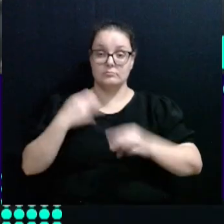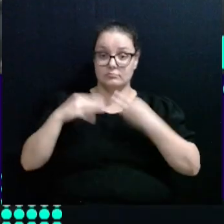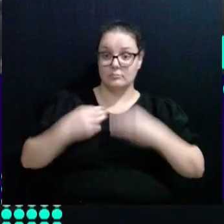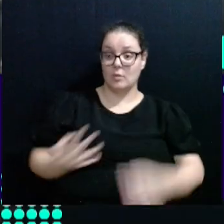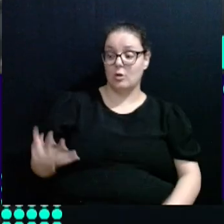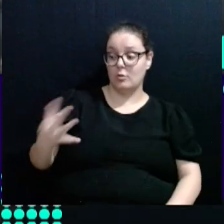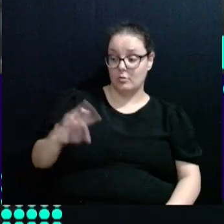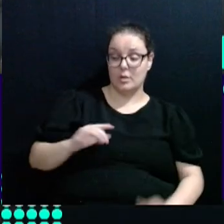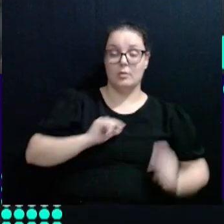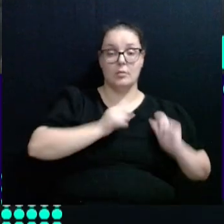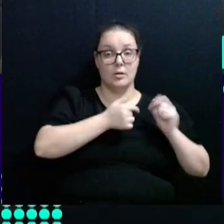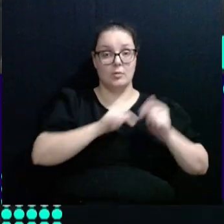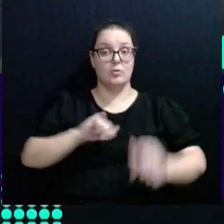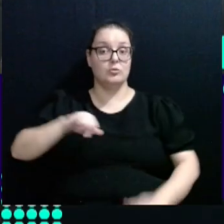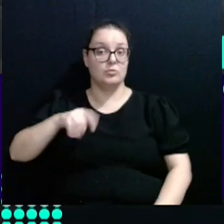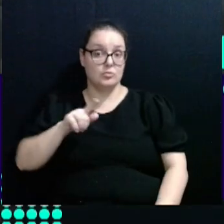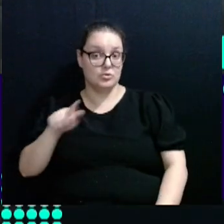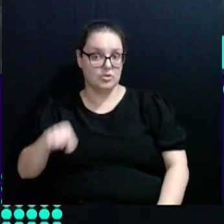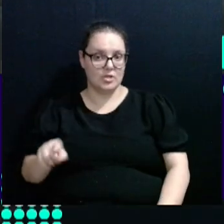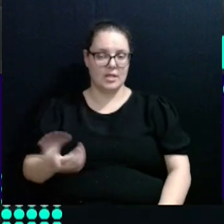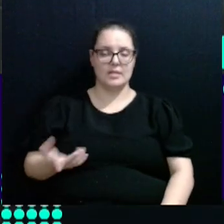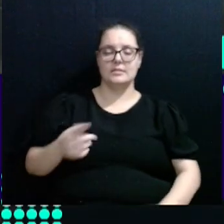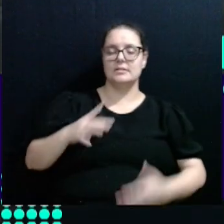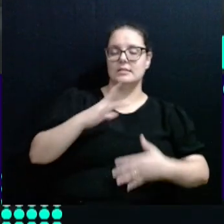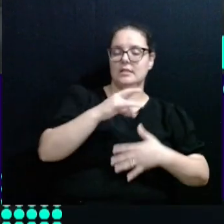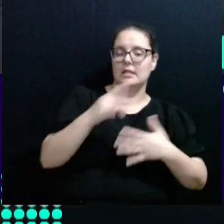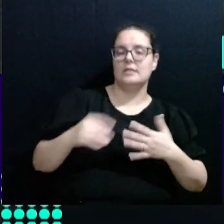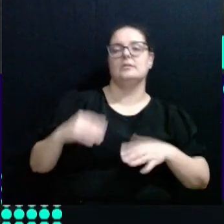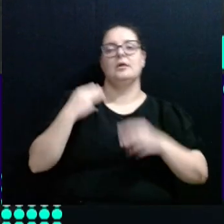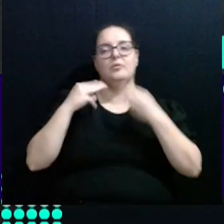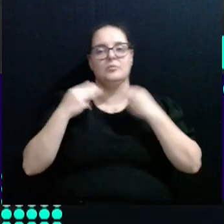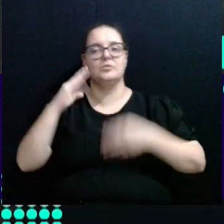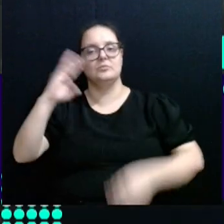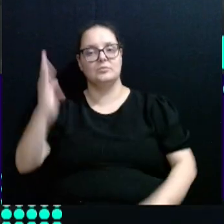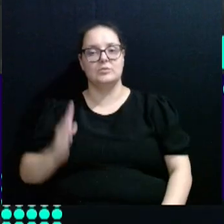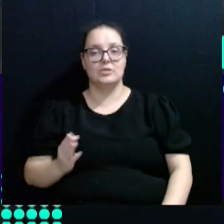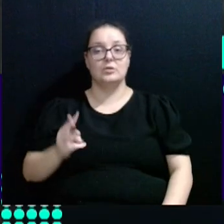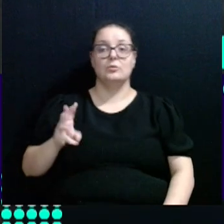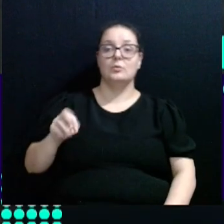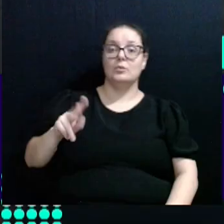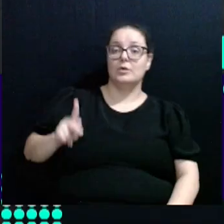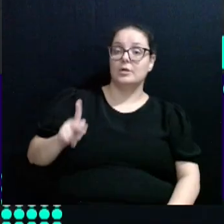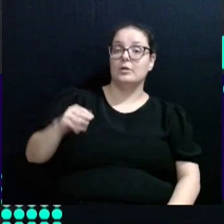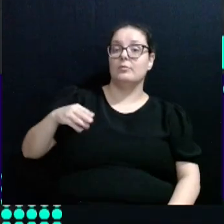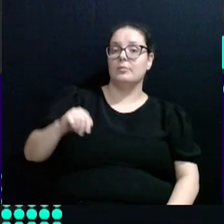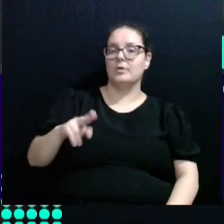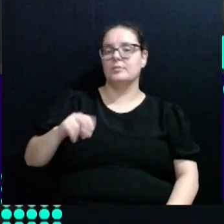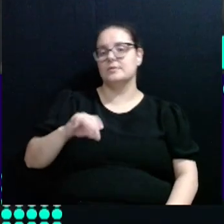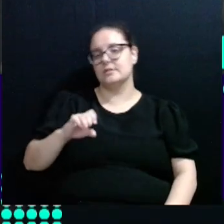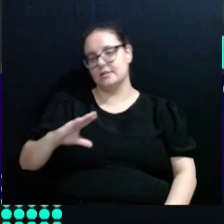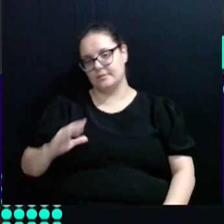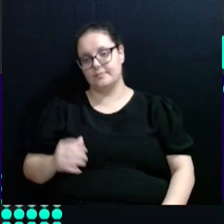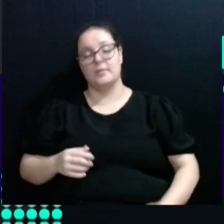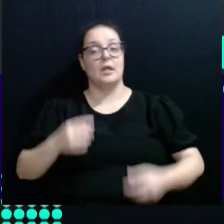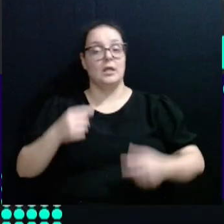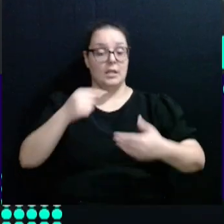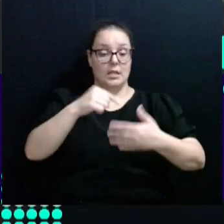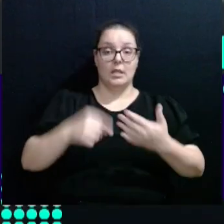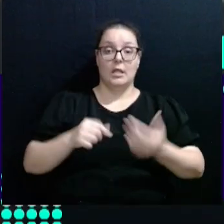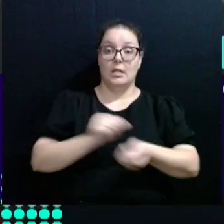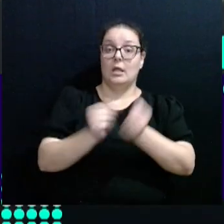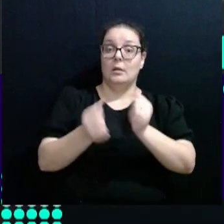jazz e elementos da música brasileira e world music, explorando aspectos da improvisação, lirismo